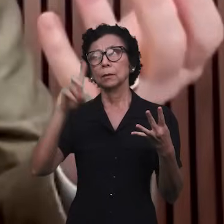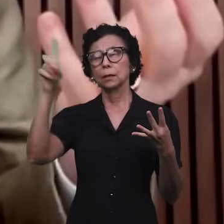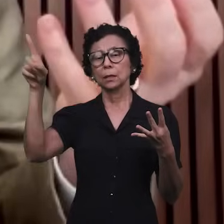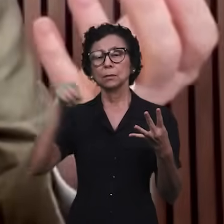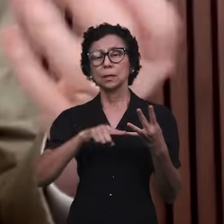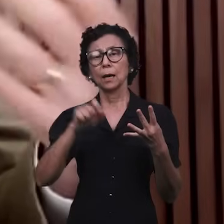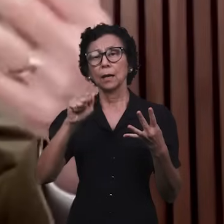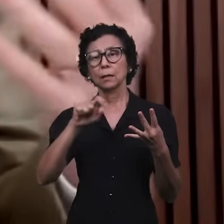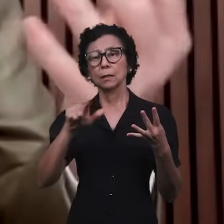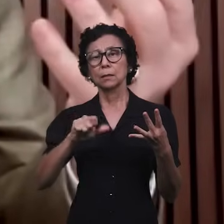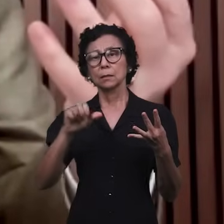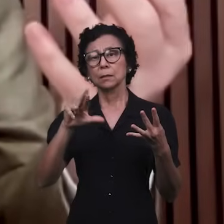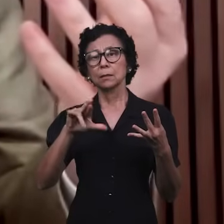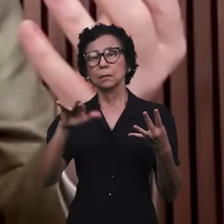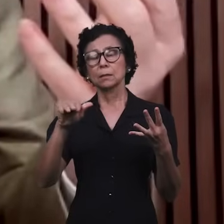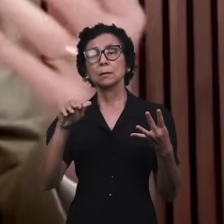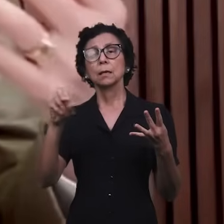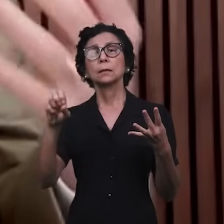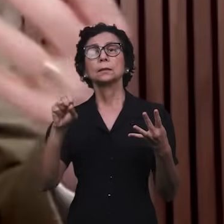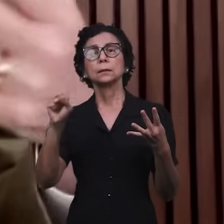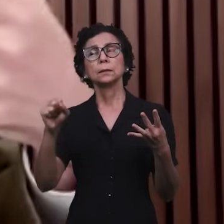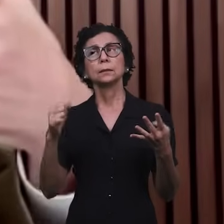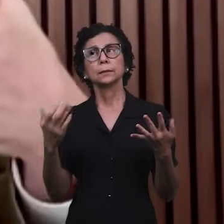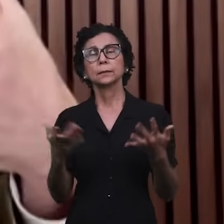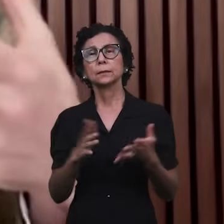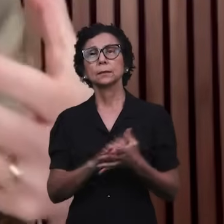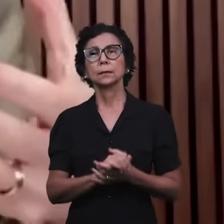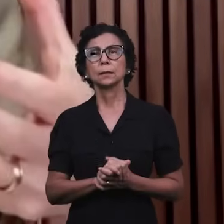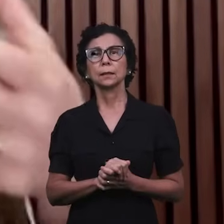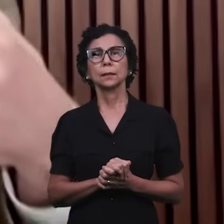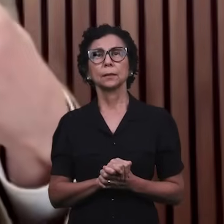como Deus? E Azarias, a quem o